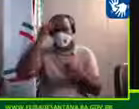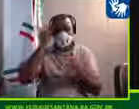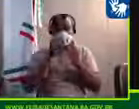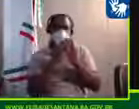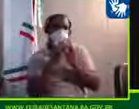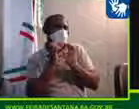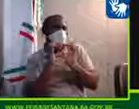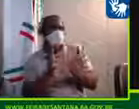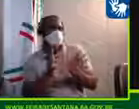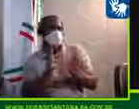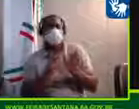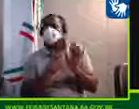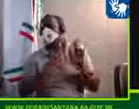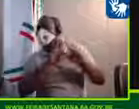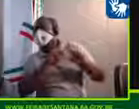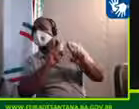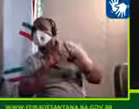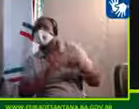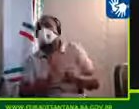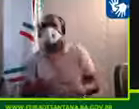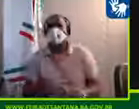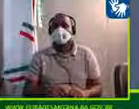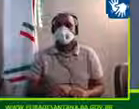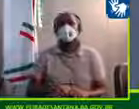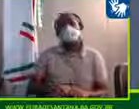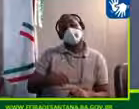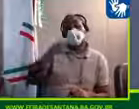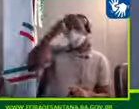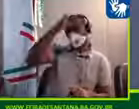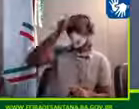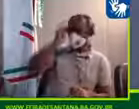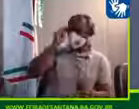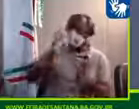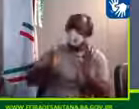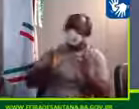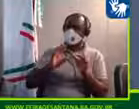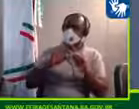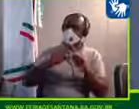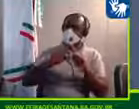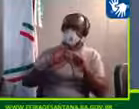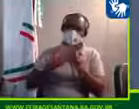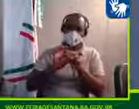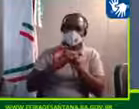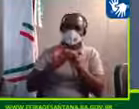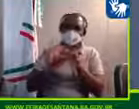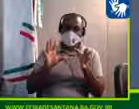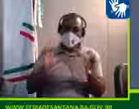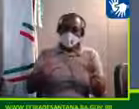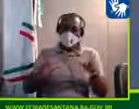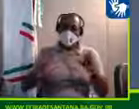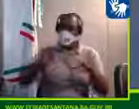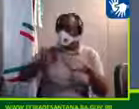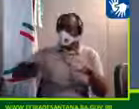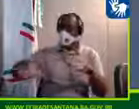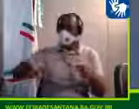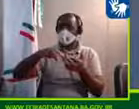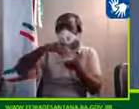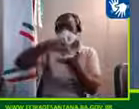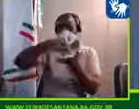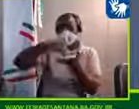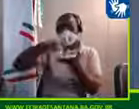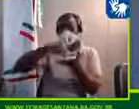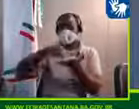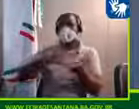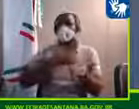medicação por quê? A Prefeitura solicitou porque existe disponibilidade no Ministério da Saúde e